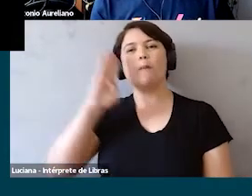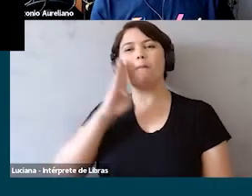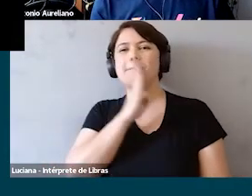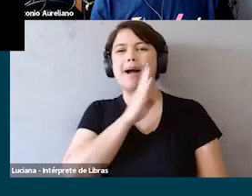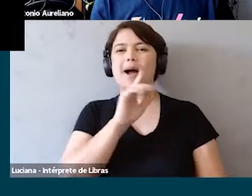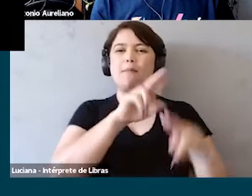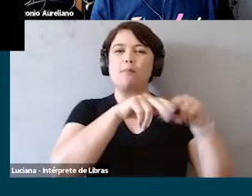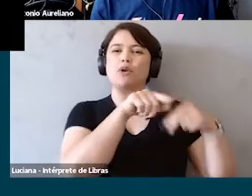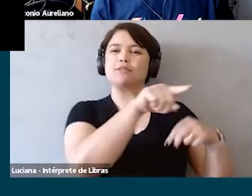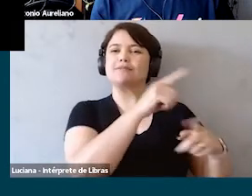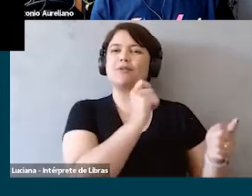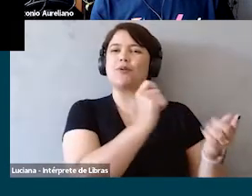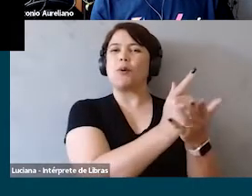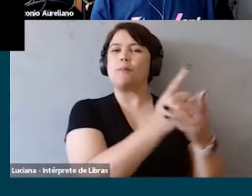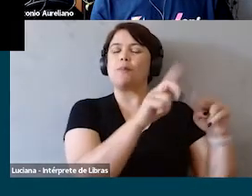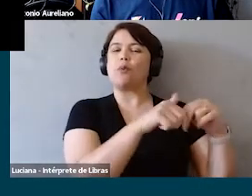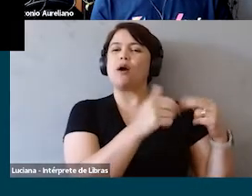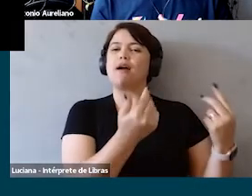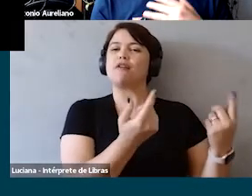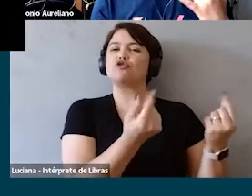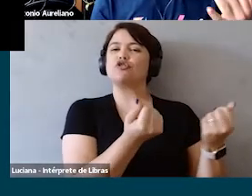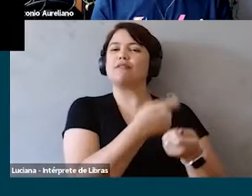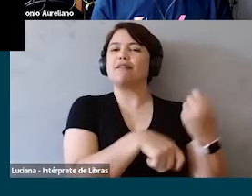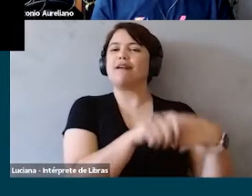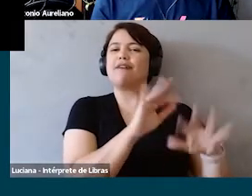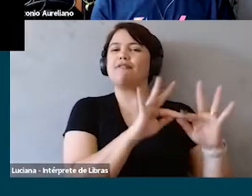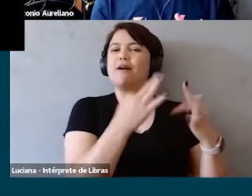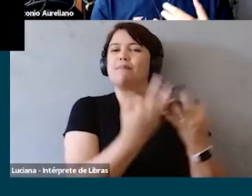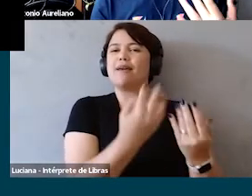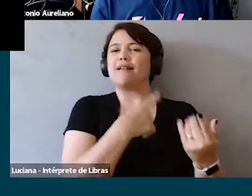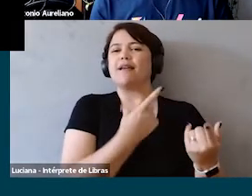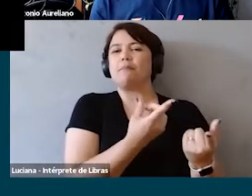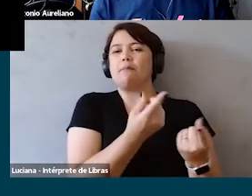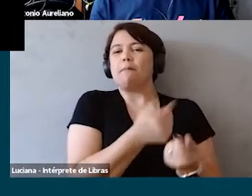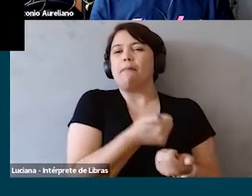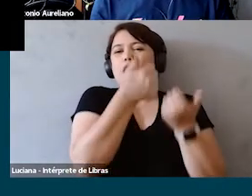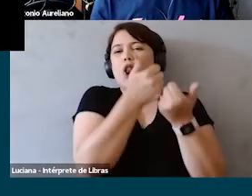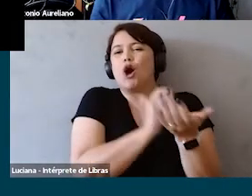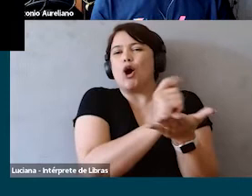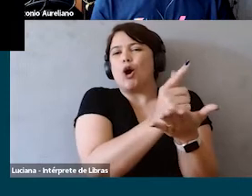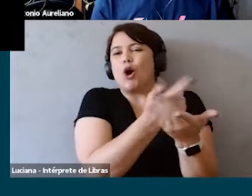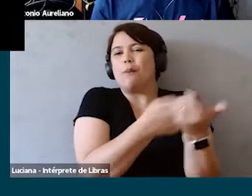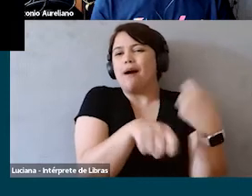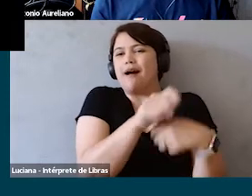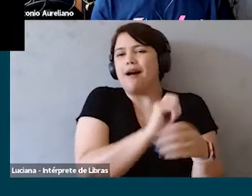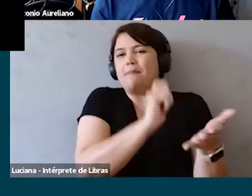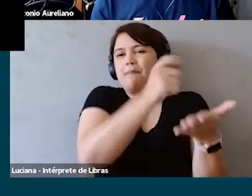dono do bar. Por isso que ele compra aqui, porque o dinheiro fica na família e ele tem melhores condições de pagamento.